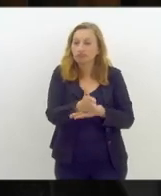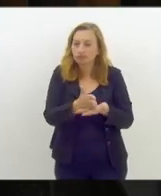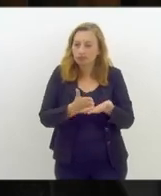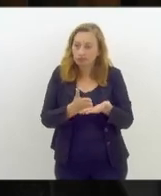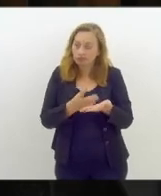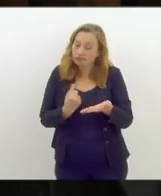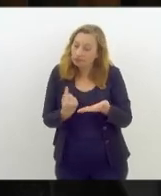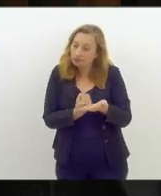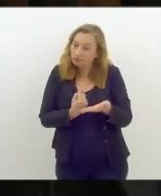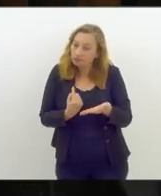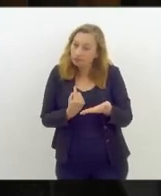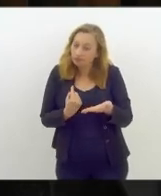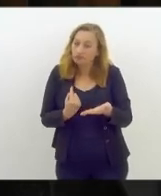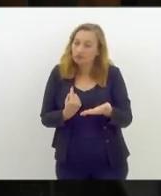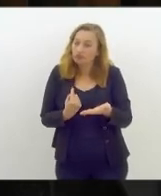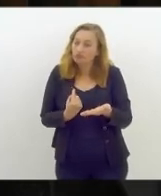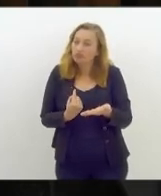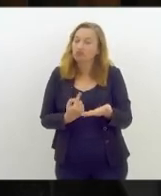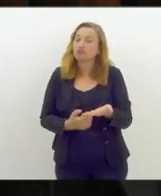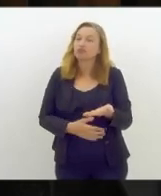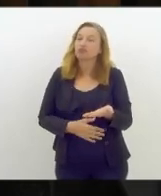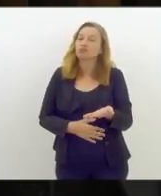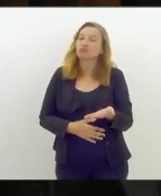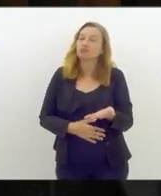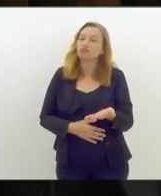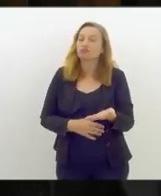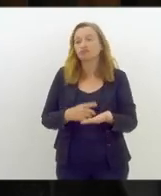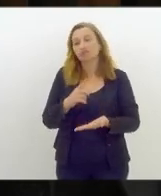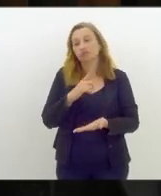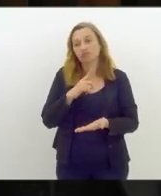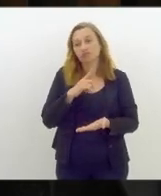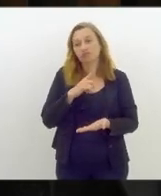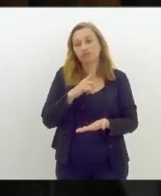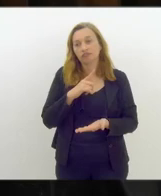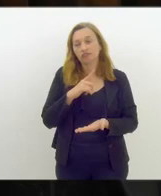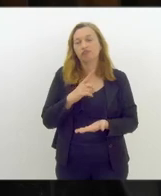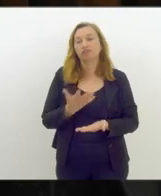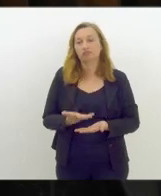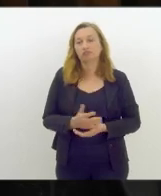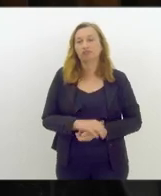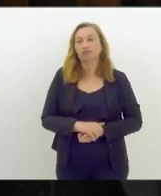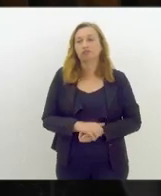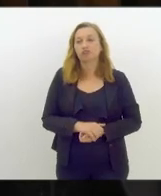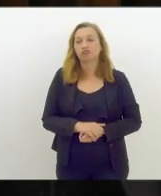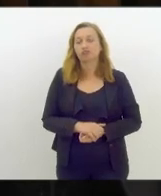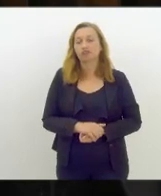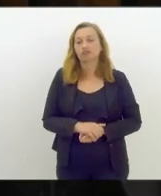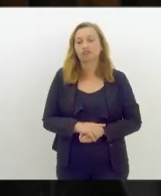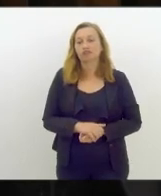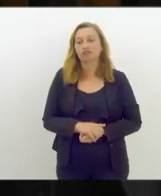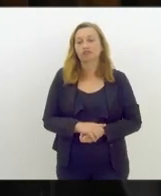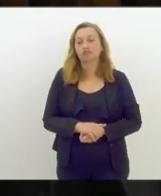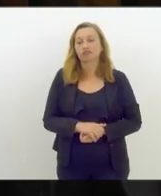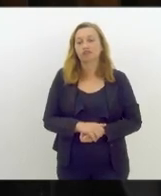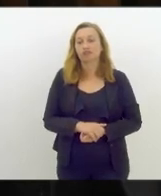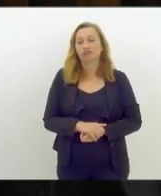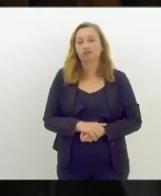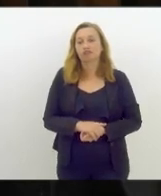não todos, mas parte de nós, tivemos espremidos entre dois